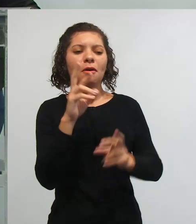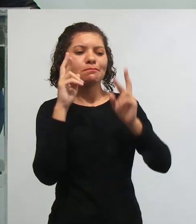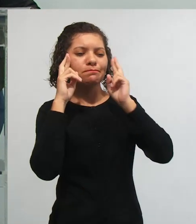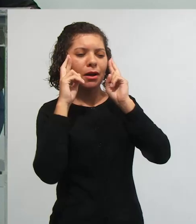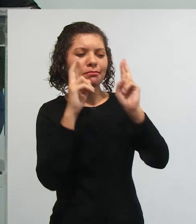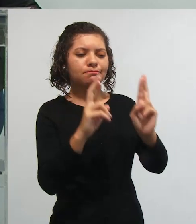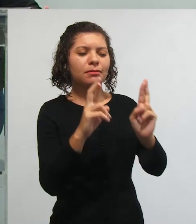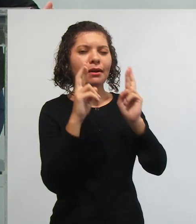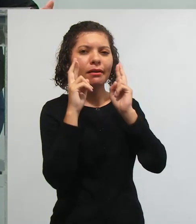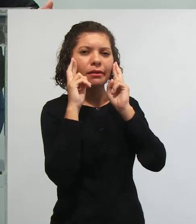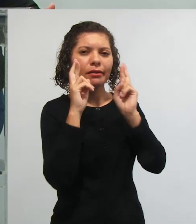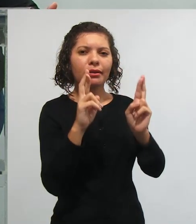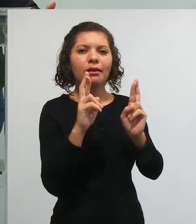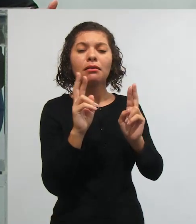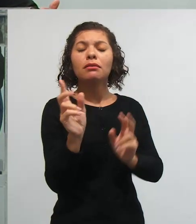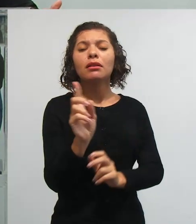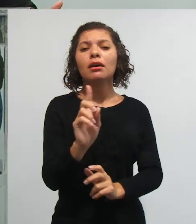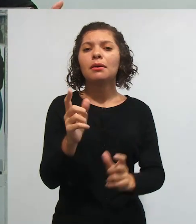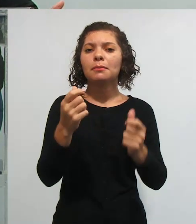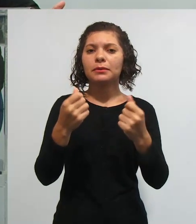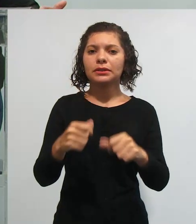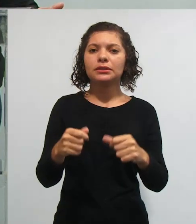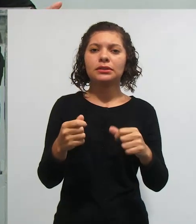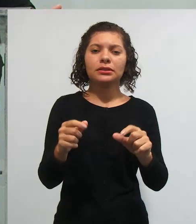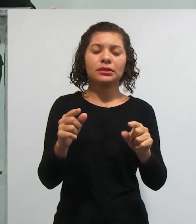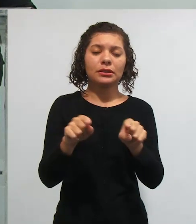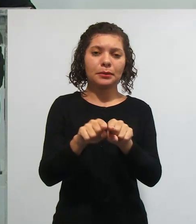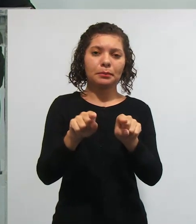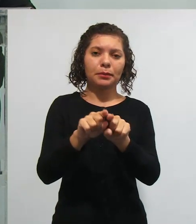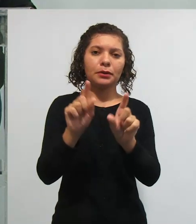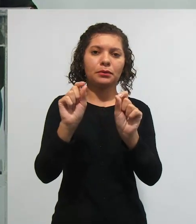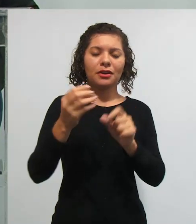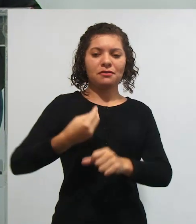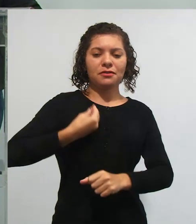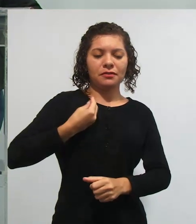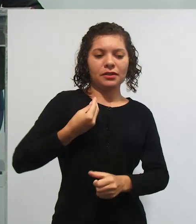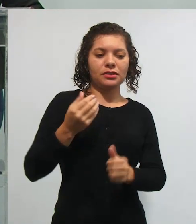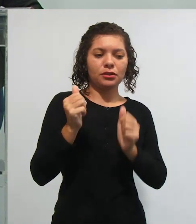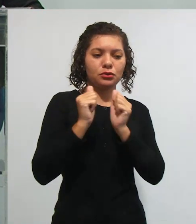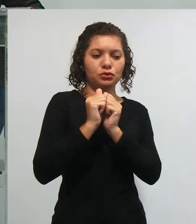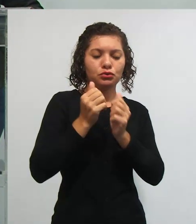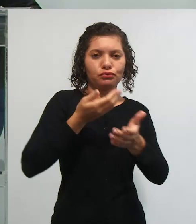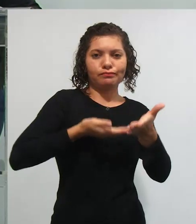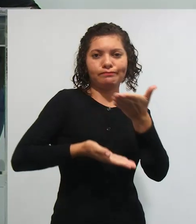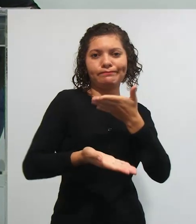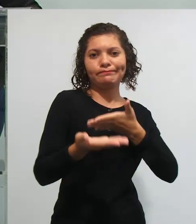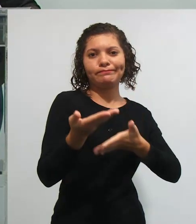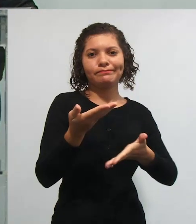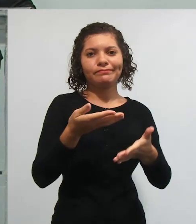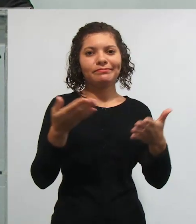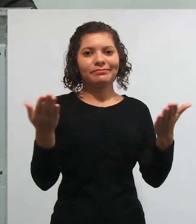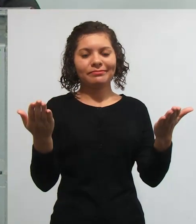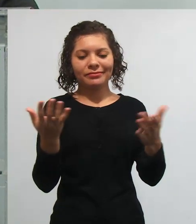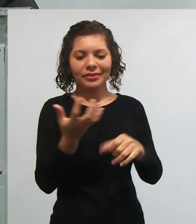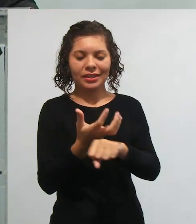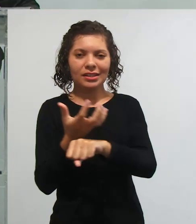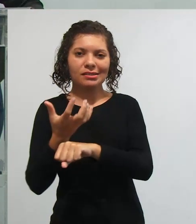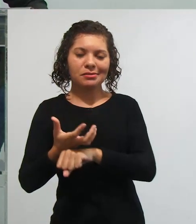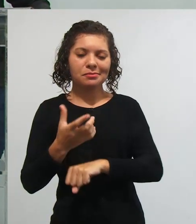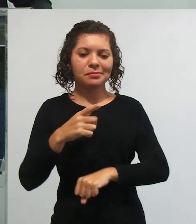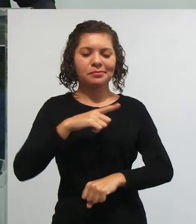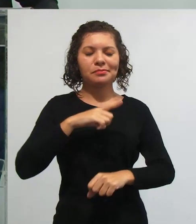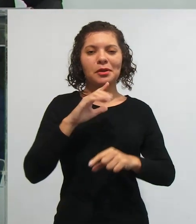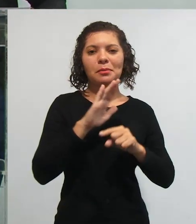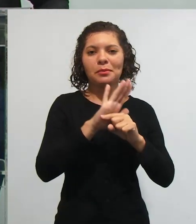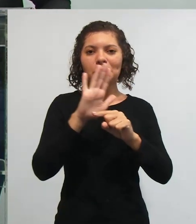e Respeito apenas nós temos que falar de vivências é para isso que nós temos a disciplina de práticas e teorias da educação